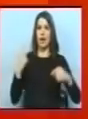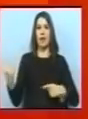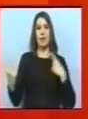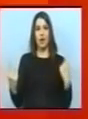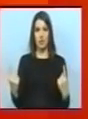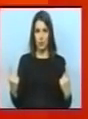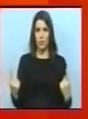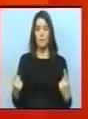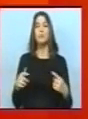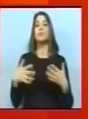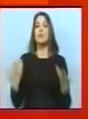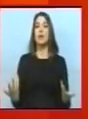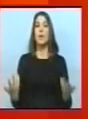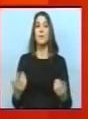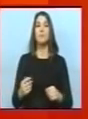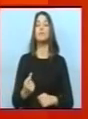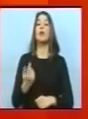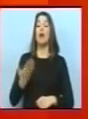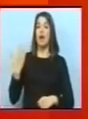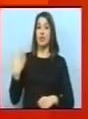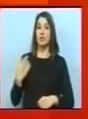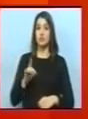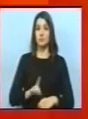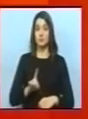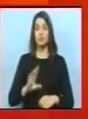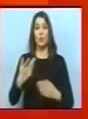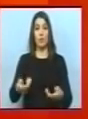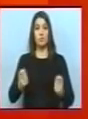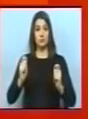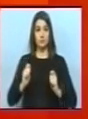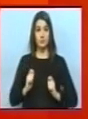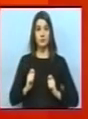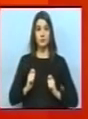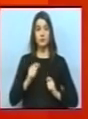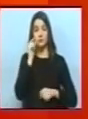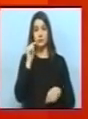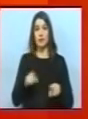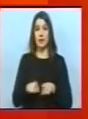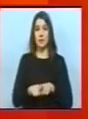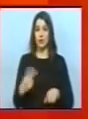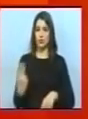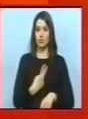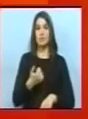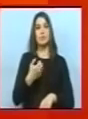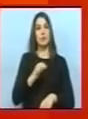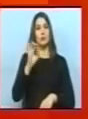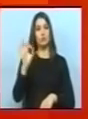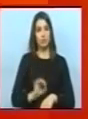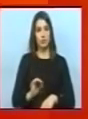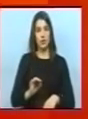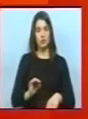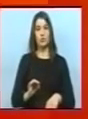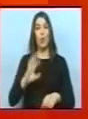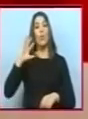E, então, nesse caso, temos o primeiro momento na herança em que cada um dos irmãos herda 50% e depois, no